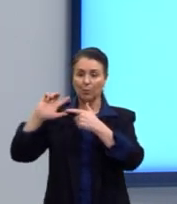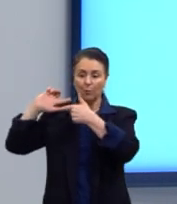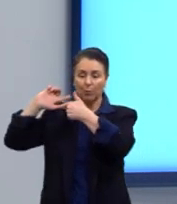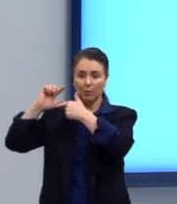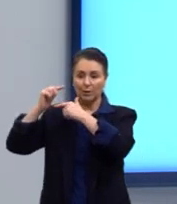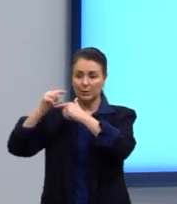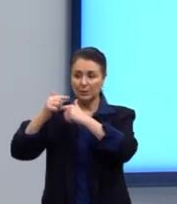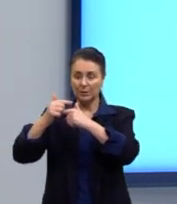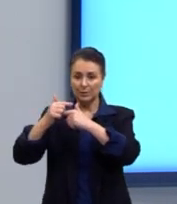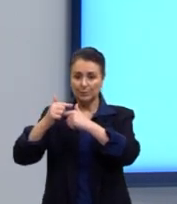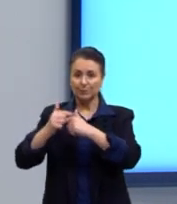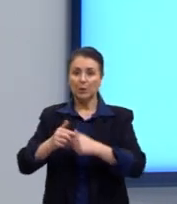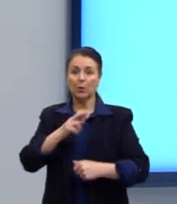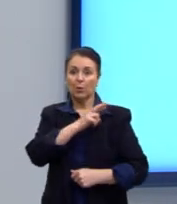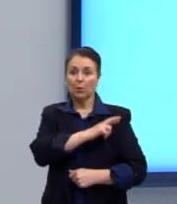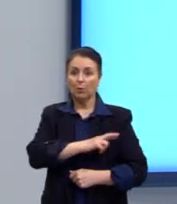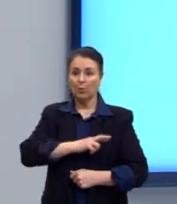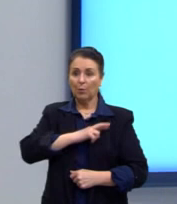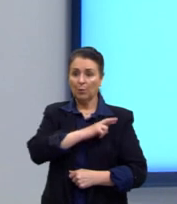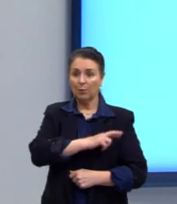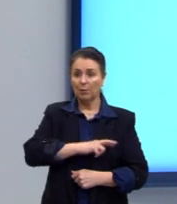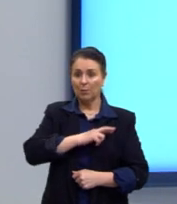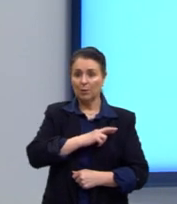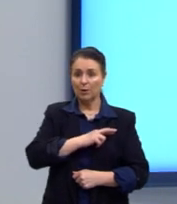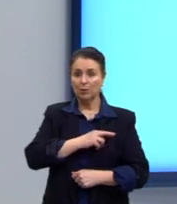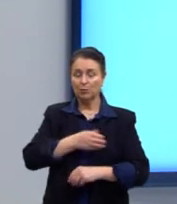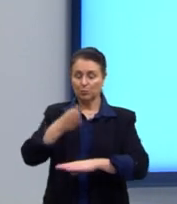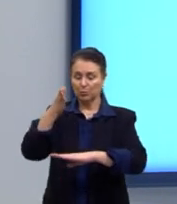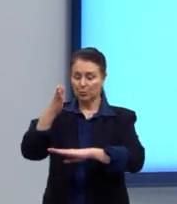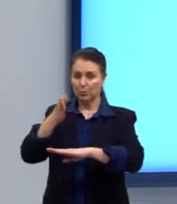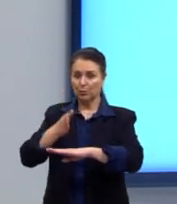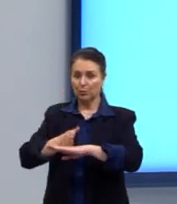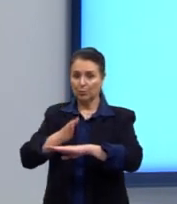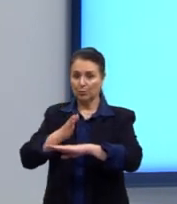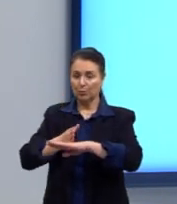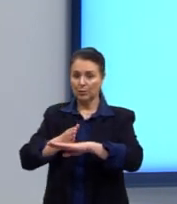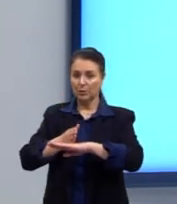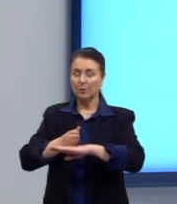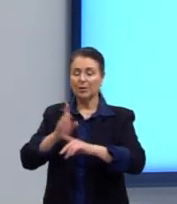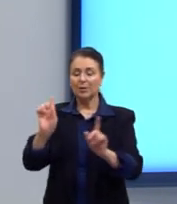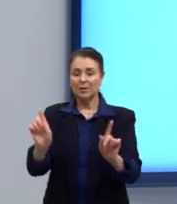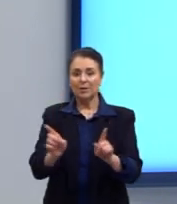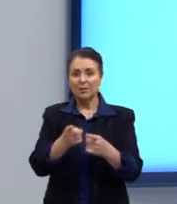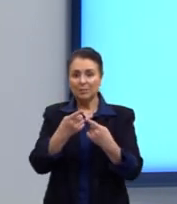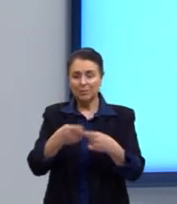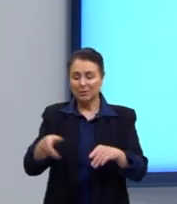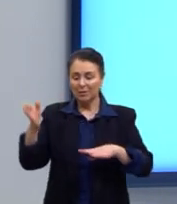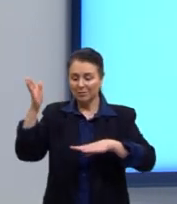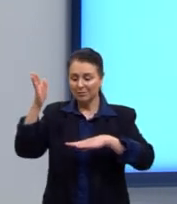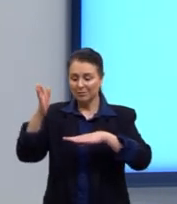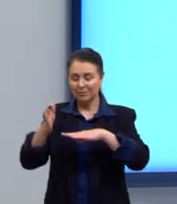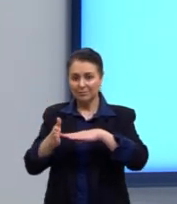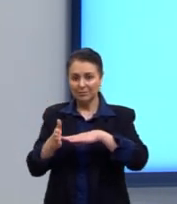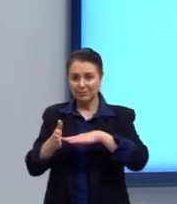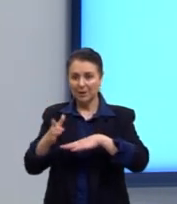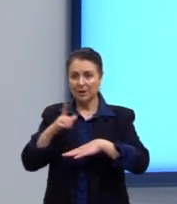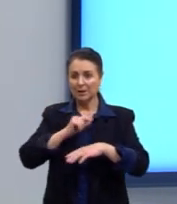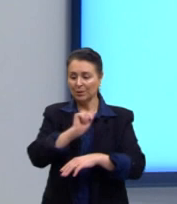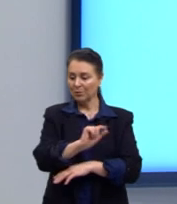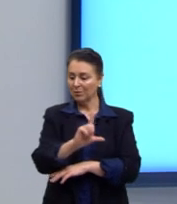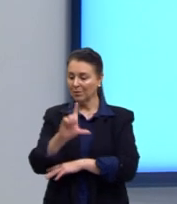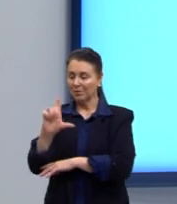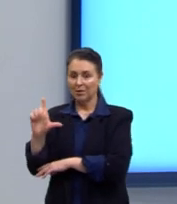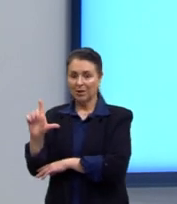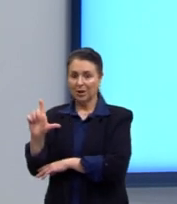classicismo o romântico o modernismo e a música contemporânea né E aqui do ladinho